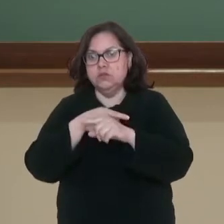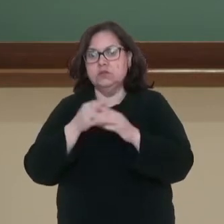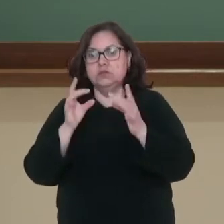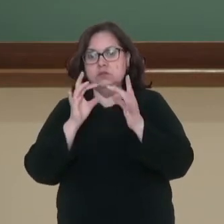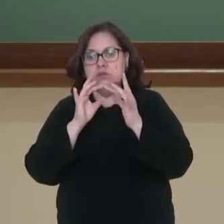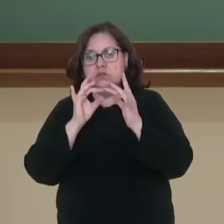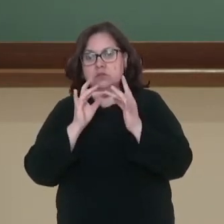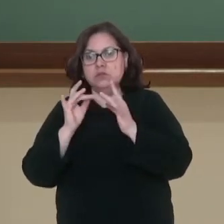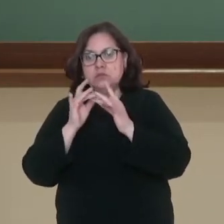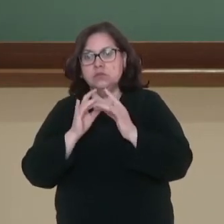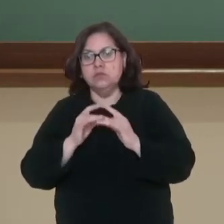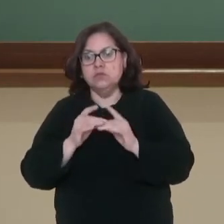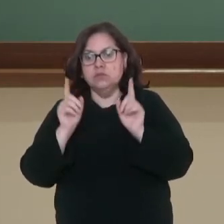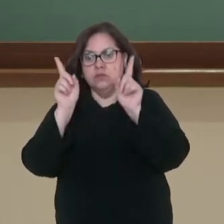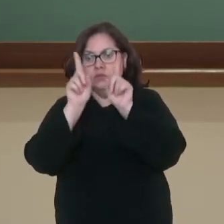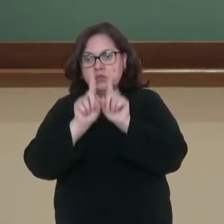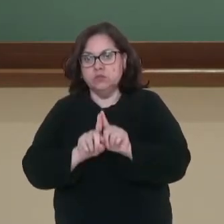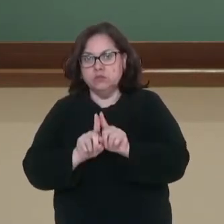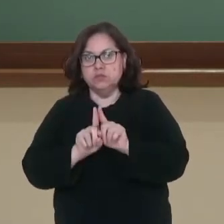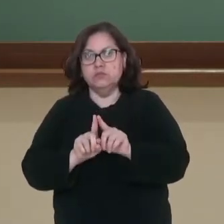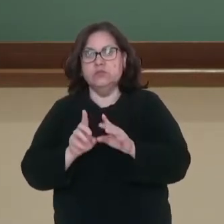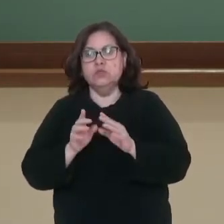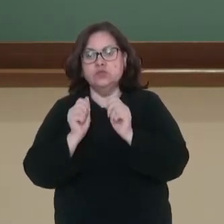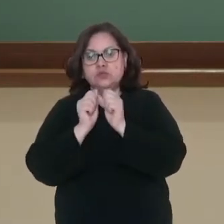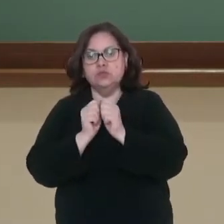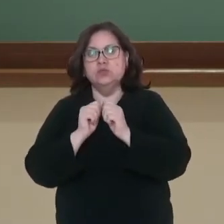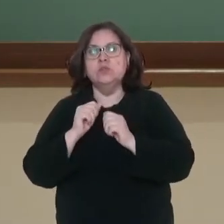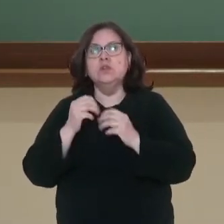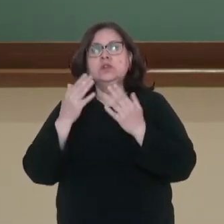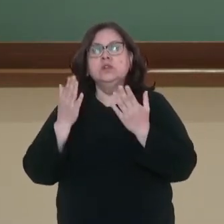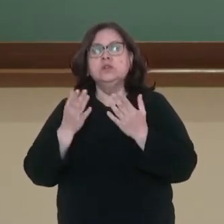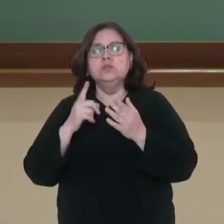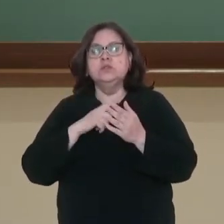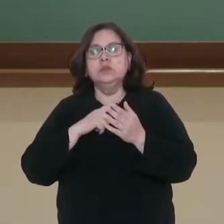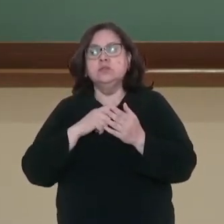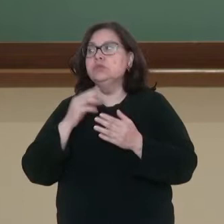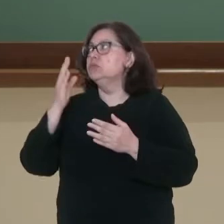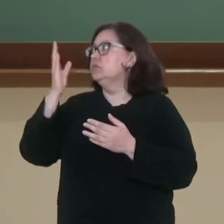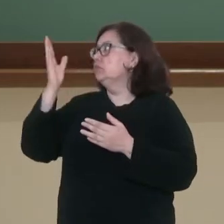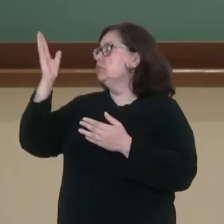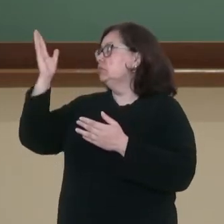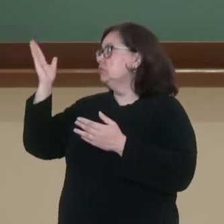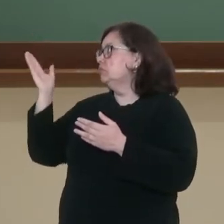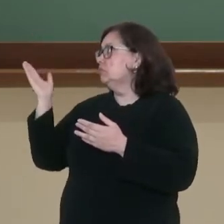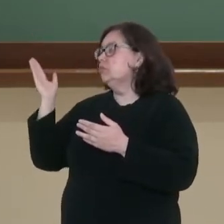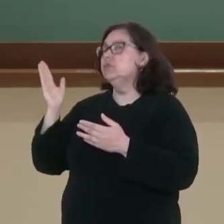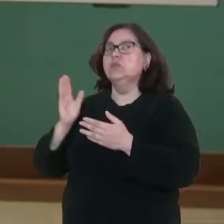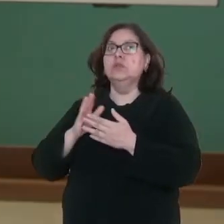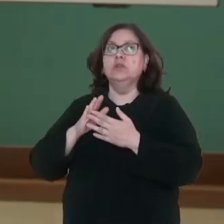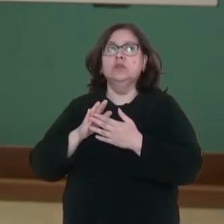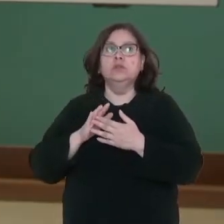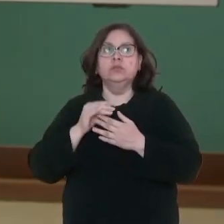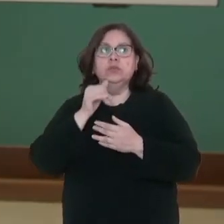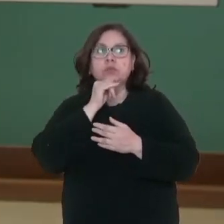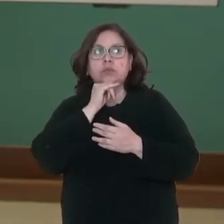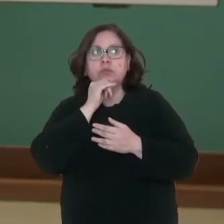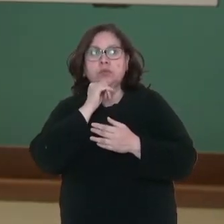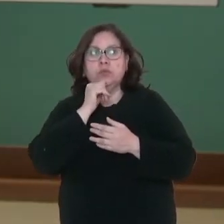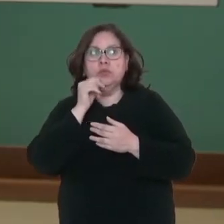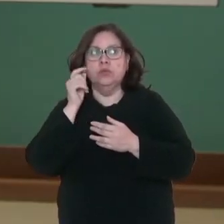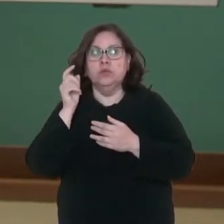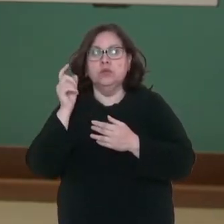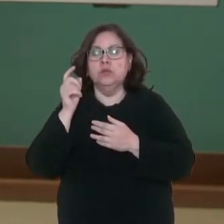genes diferentes estão no mesmo cromossomo. Então, temos os arranjos de configuração disso, por exemplo, aqui